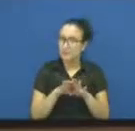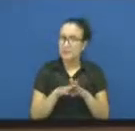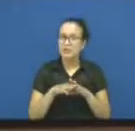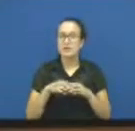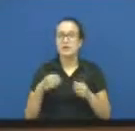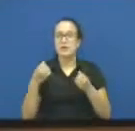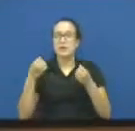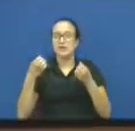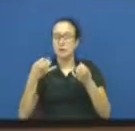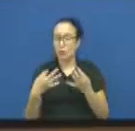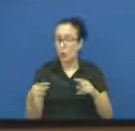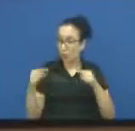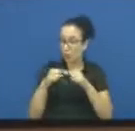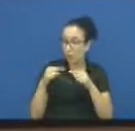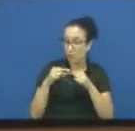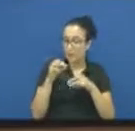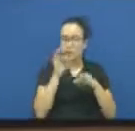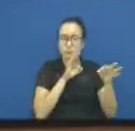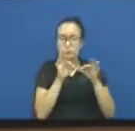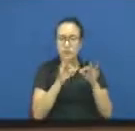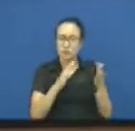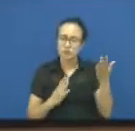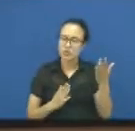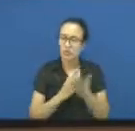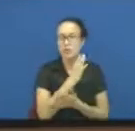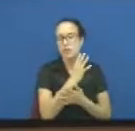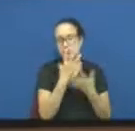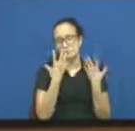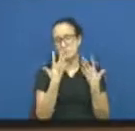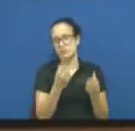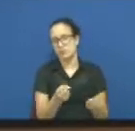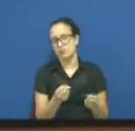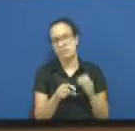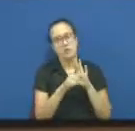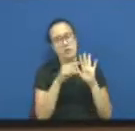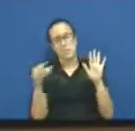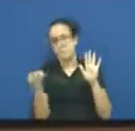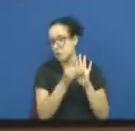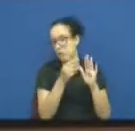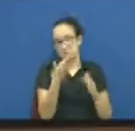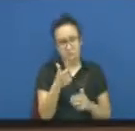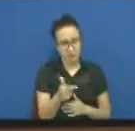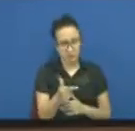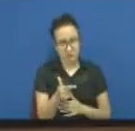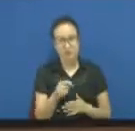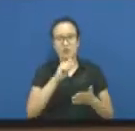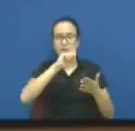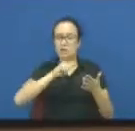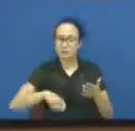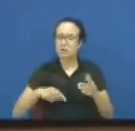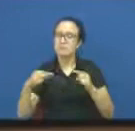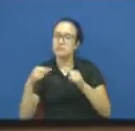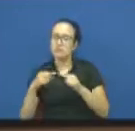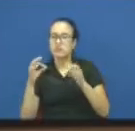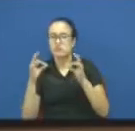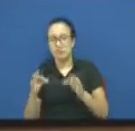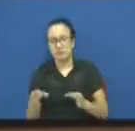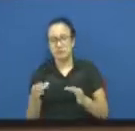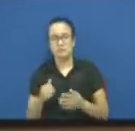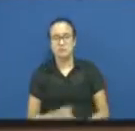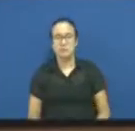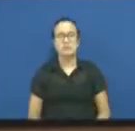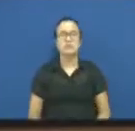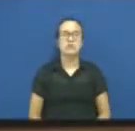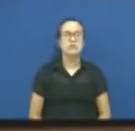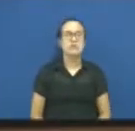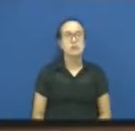deste artigo aos projetos aprovados sem emendas, nos quais, até a elaboração do autógrafo, verificar-se inexatidão de texto.